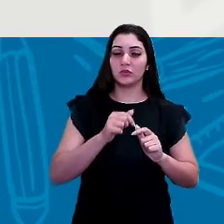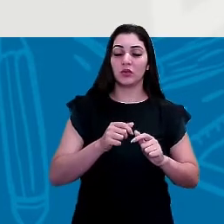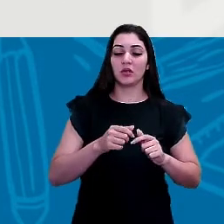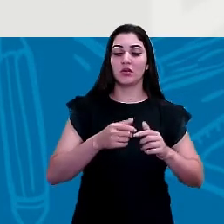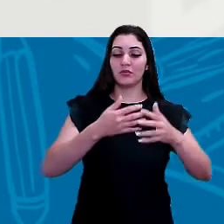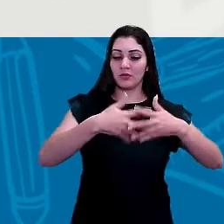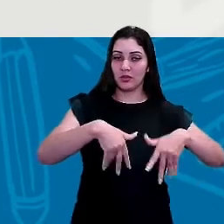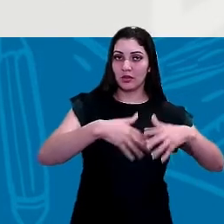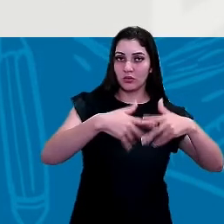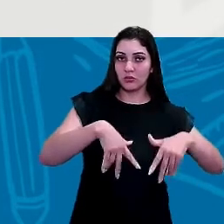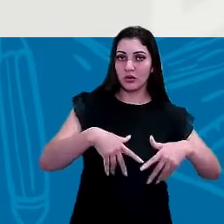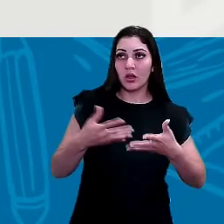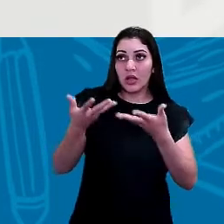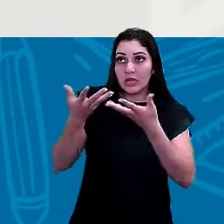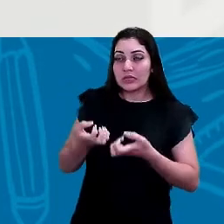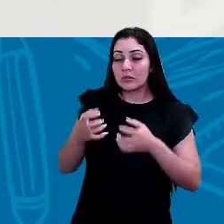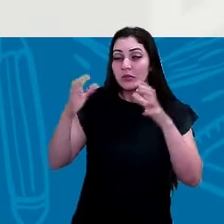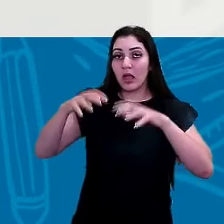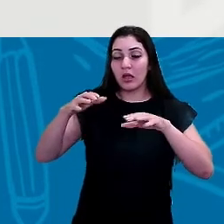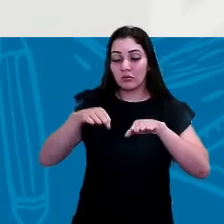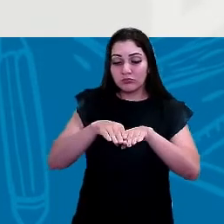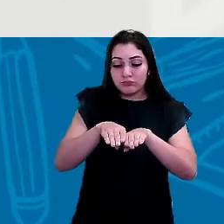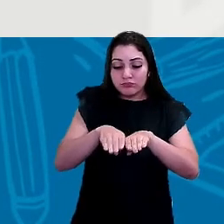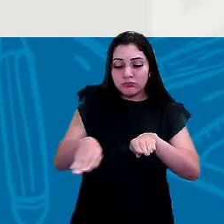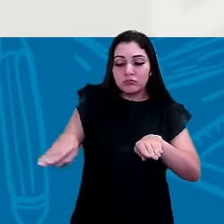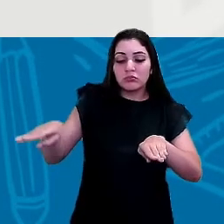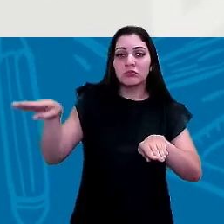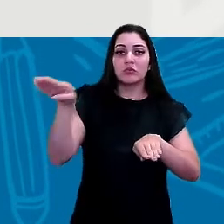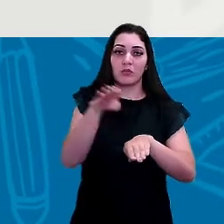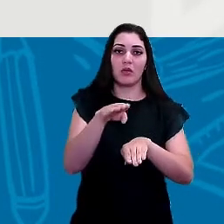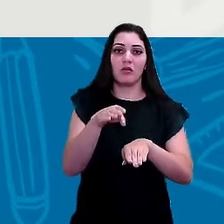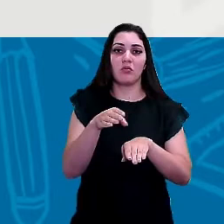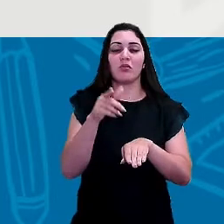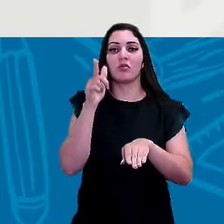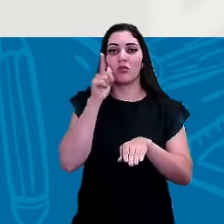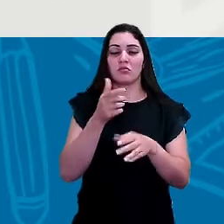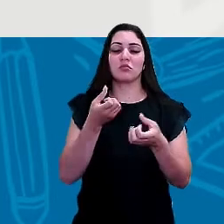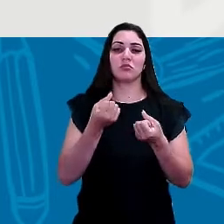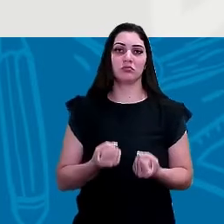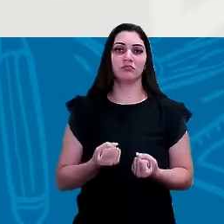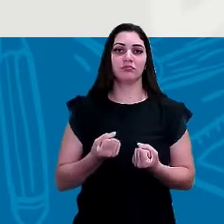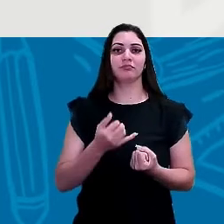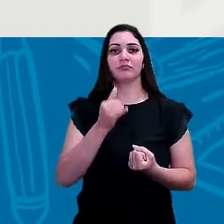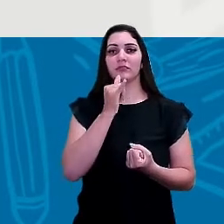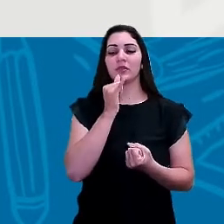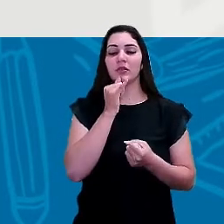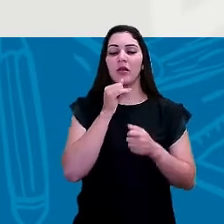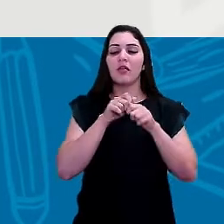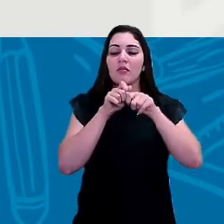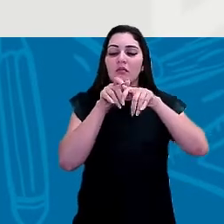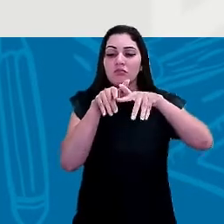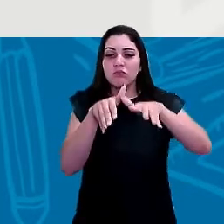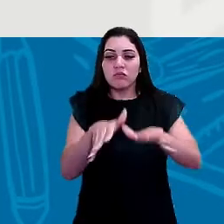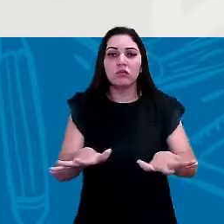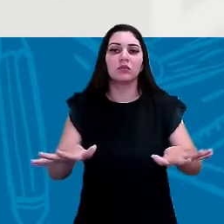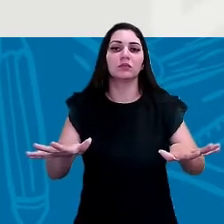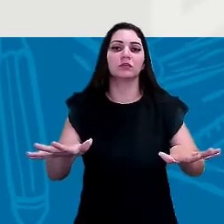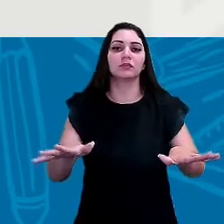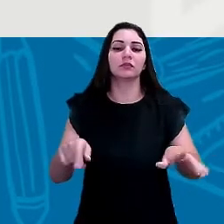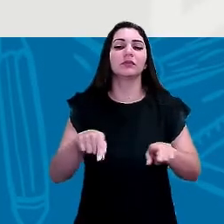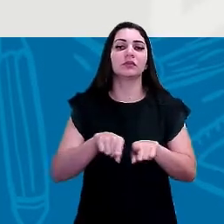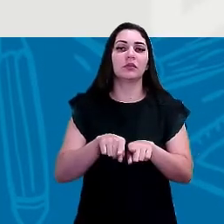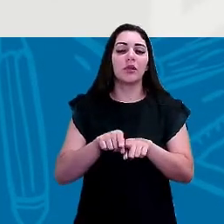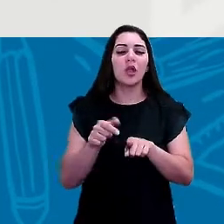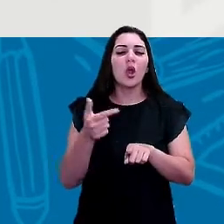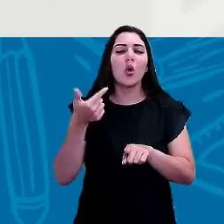água superior ao que pode comportar, resultando em transbordamentos. Aí também é outro caso